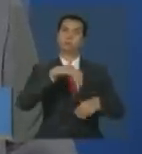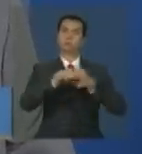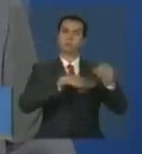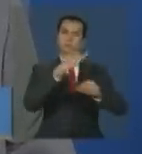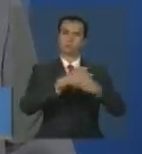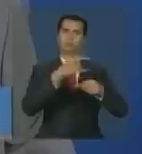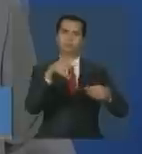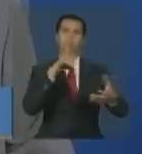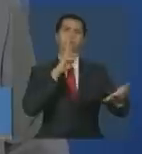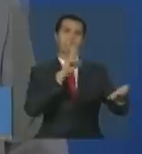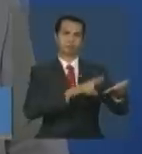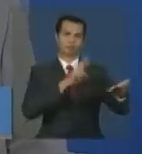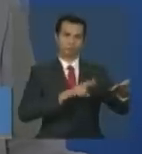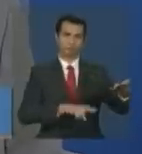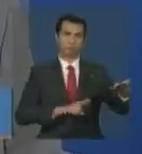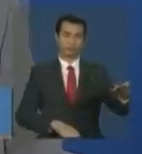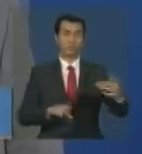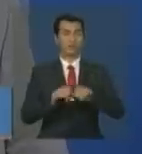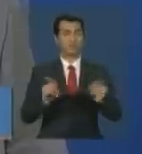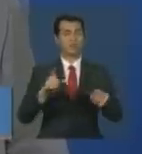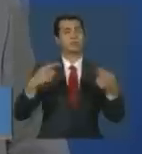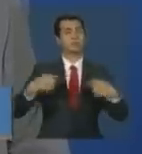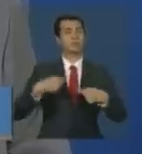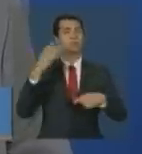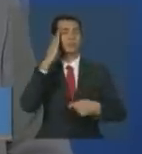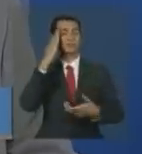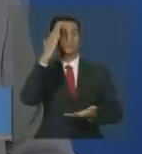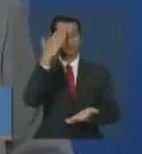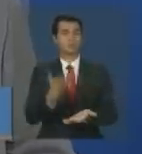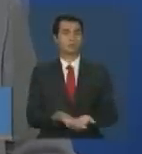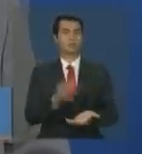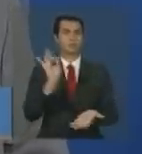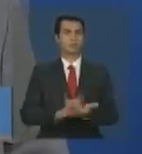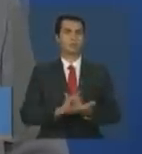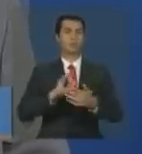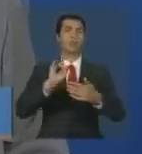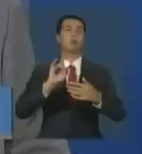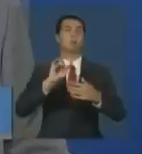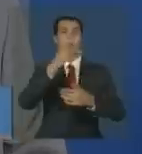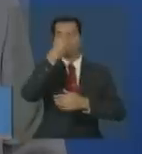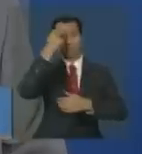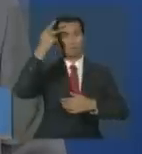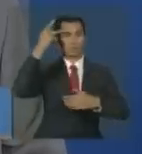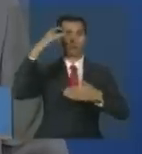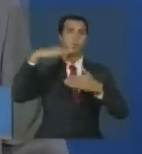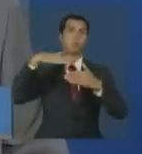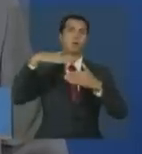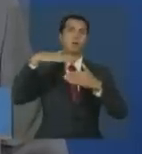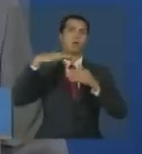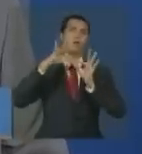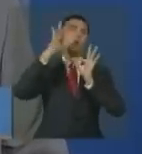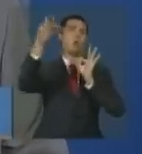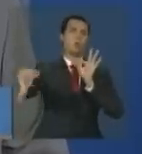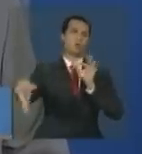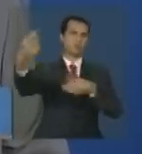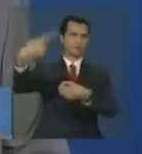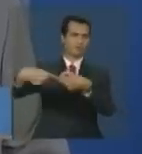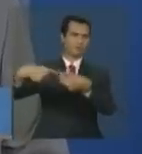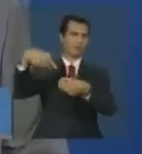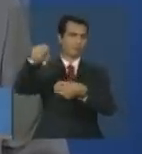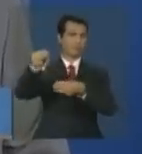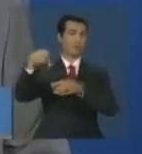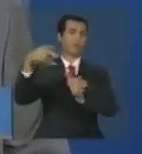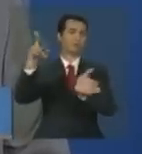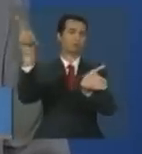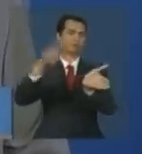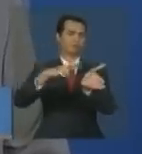de que quem está lá do outro lado respondendo esse questionário é, de fato, a pessoa que deveria ser, né? Por isso, então, nós temos uma